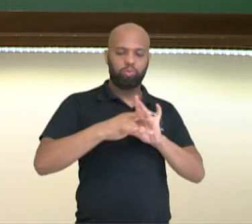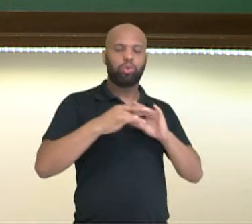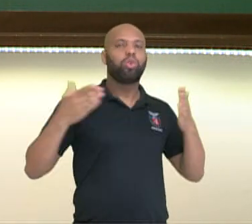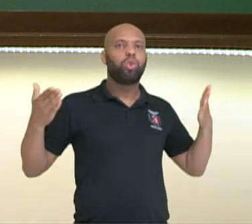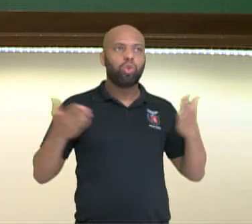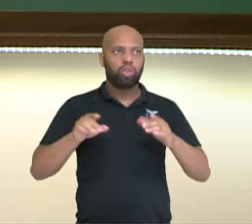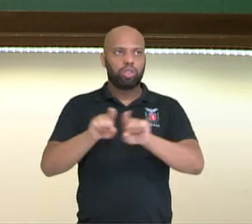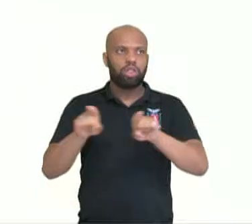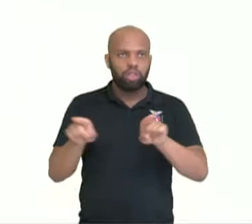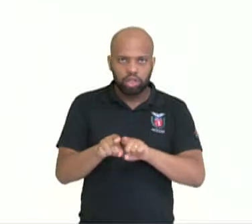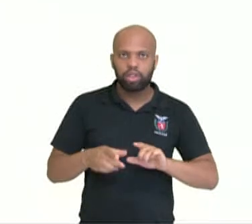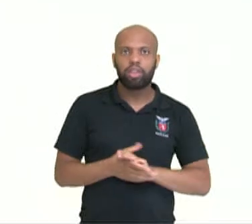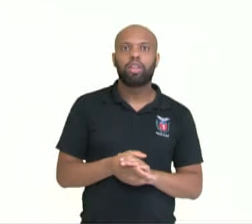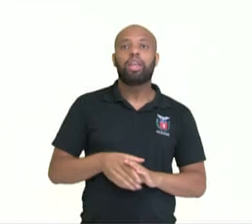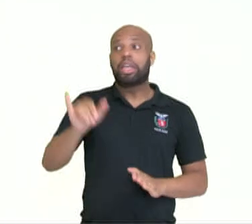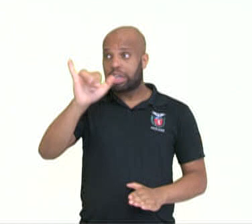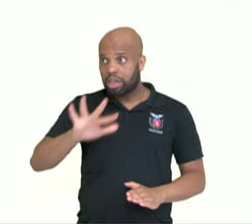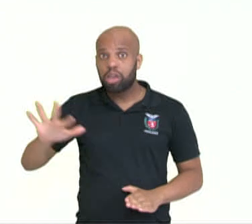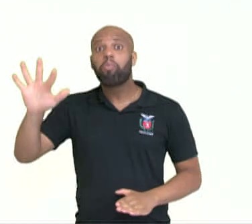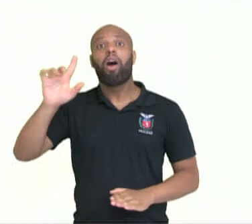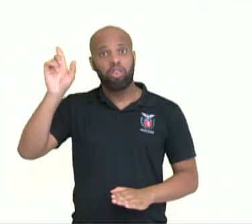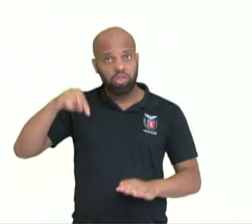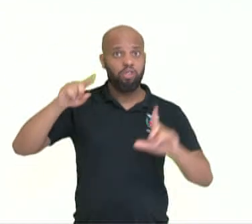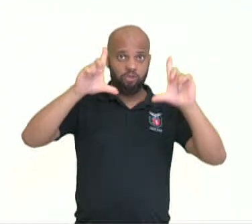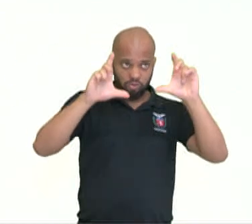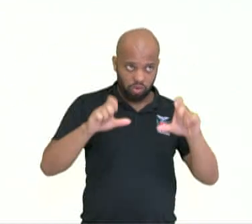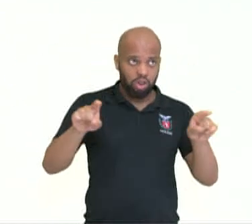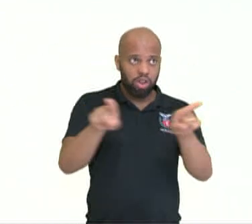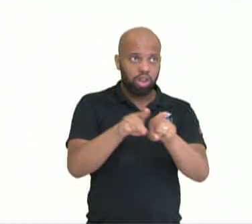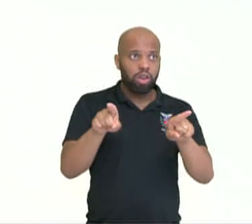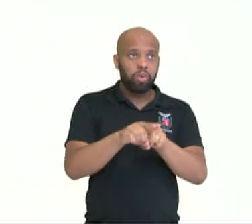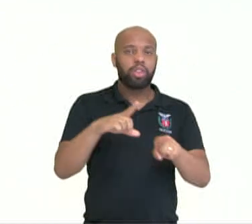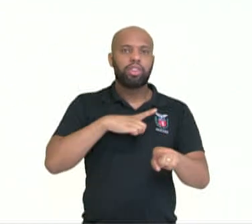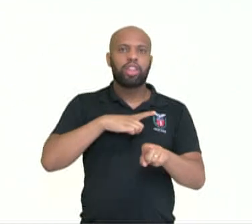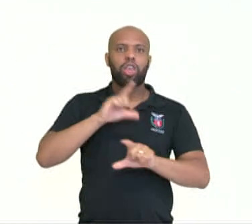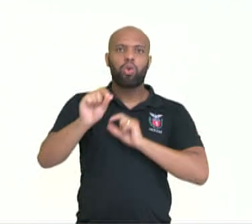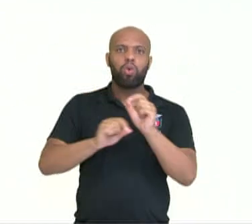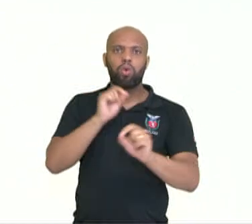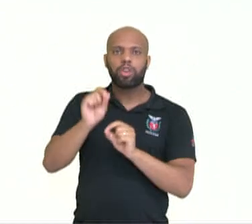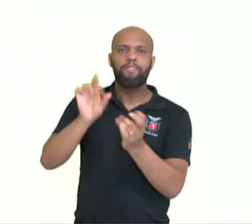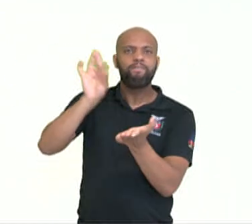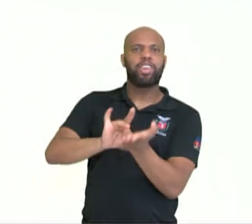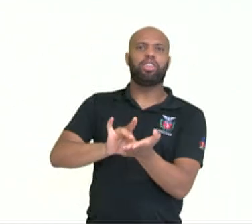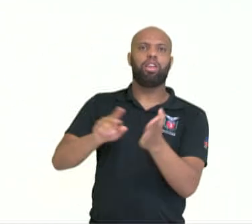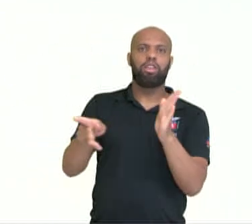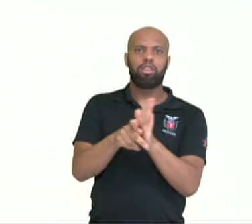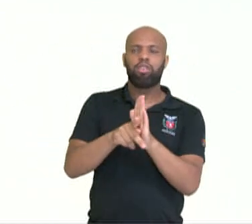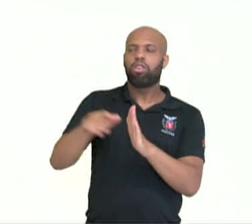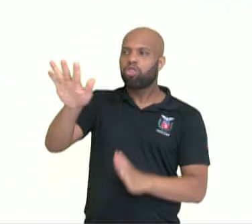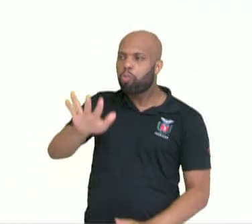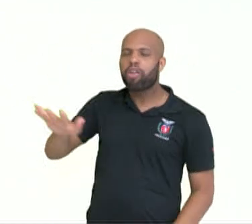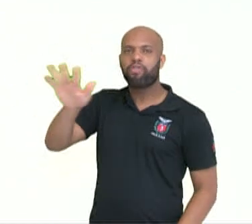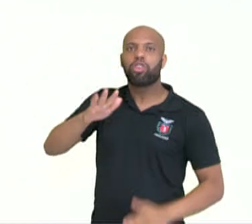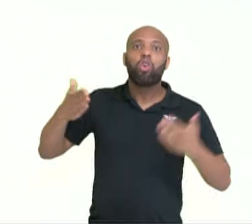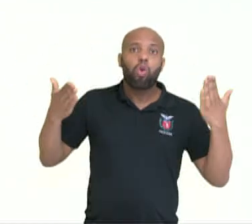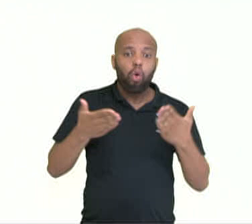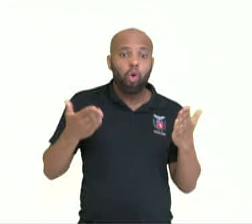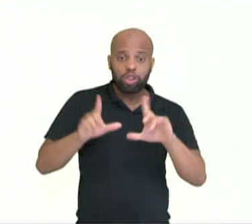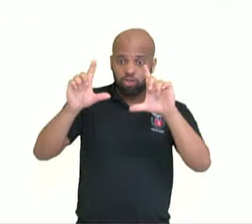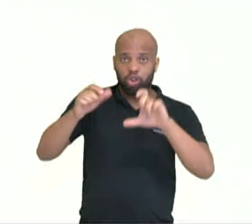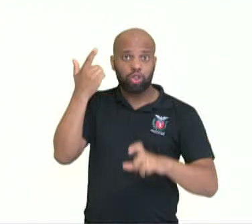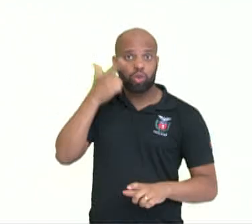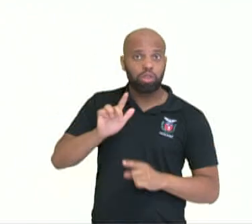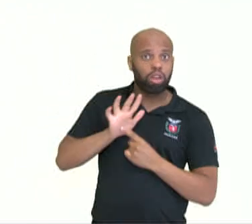técnica de criação de imagens por meio de exposição luminosa, fixando-as em uma superfície sensível. Hoje é uma expressão artística capaz de mostrar ideias e